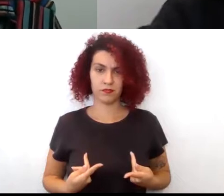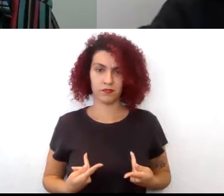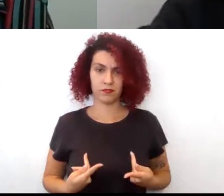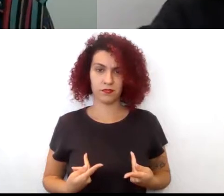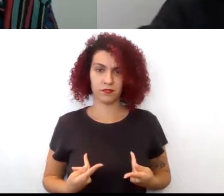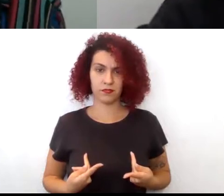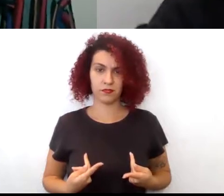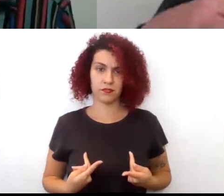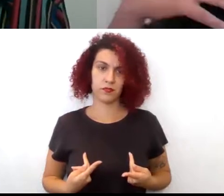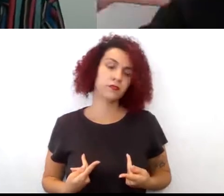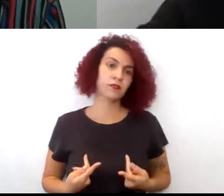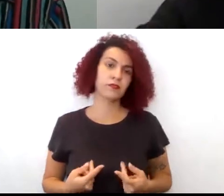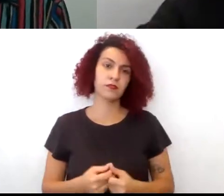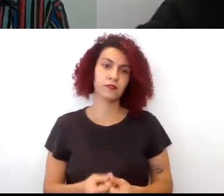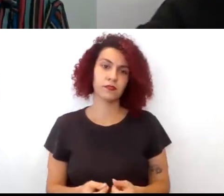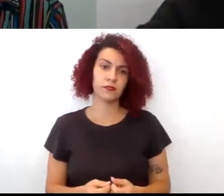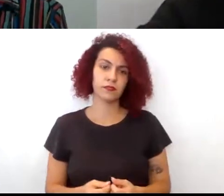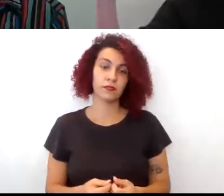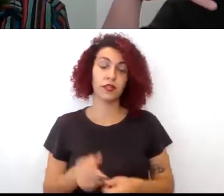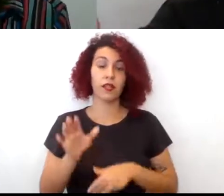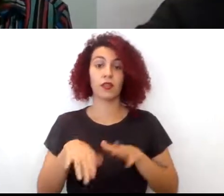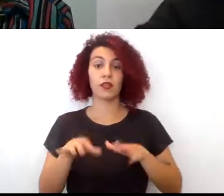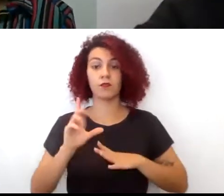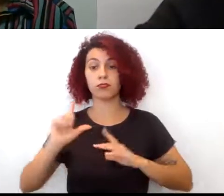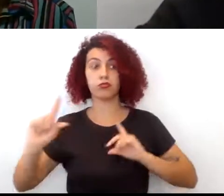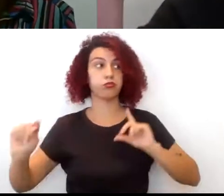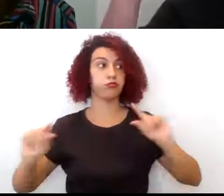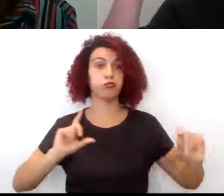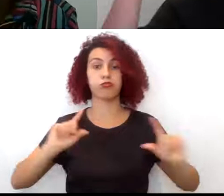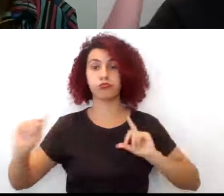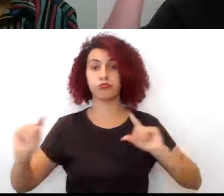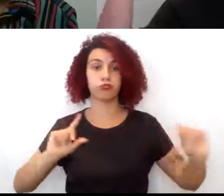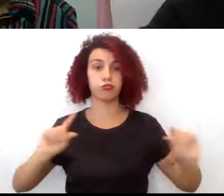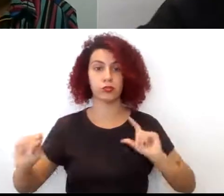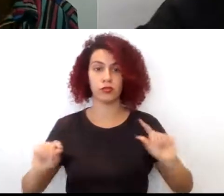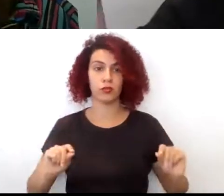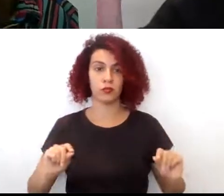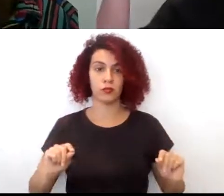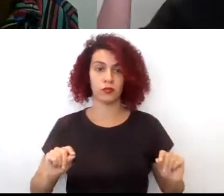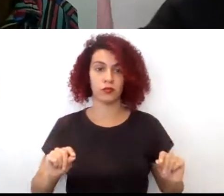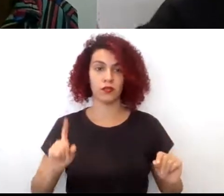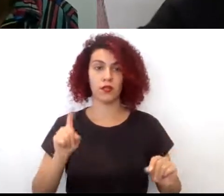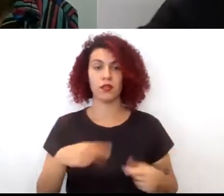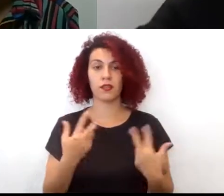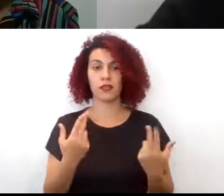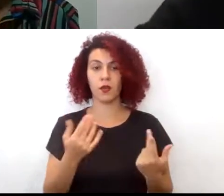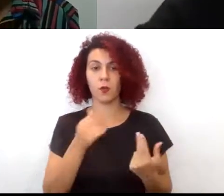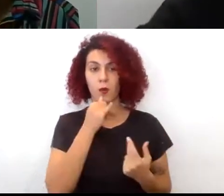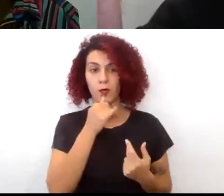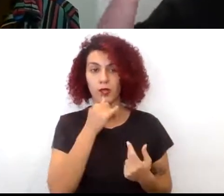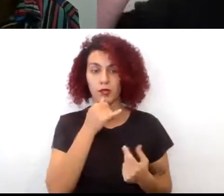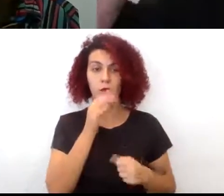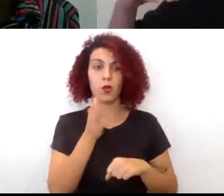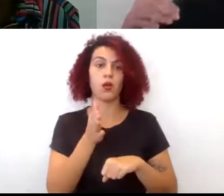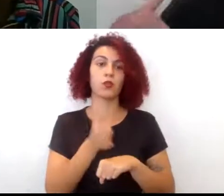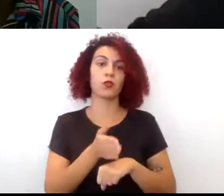compromisso duas vezes se ele vai né sim é aquela coisa do sai do armário também a gente sai do armário tempo